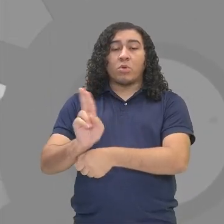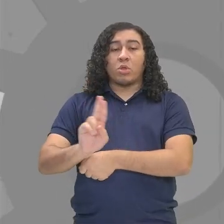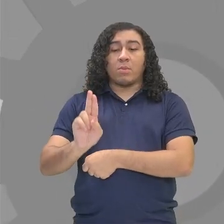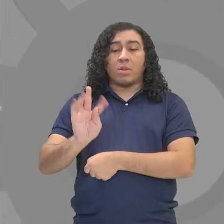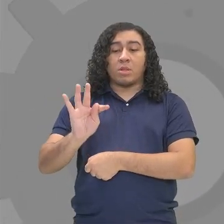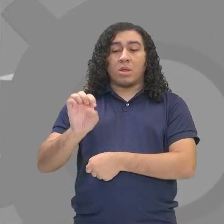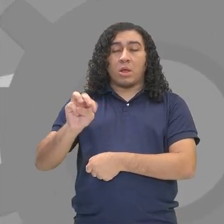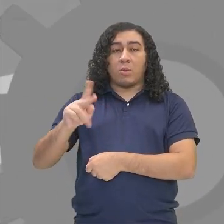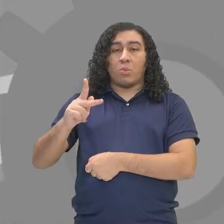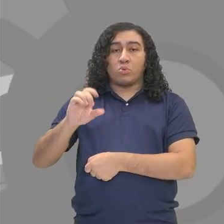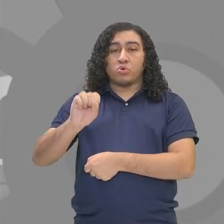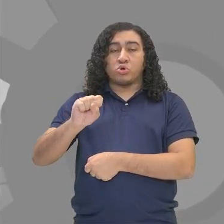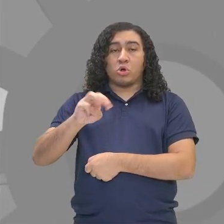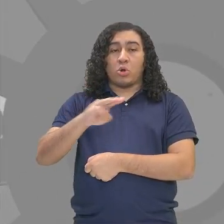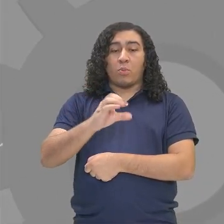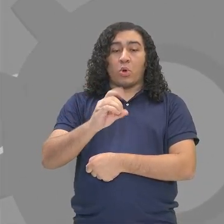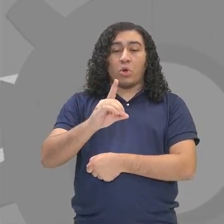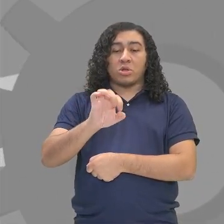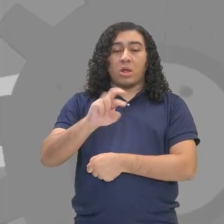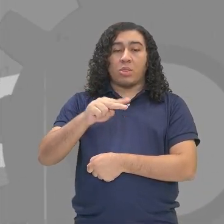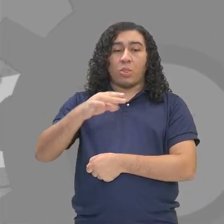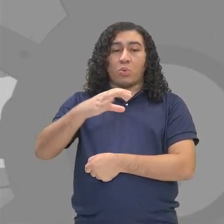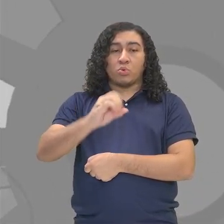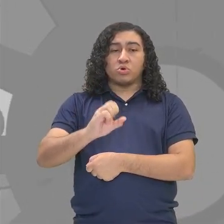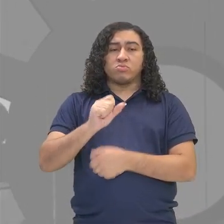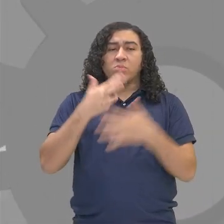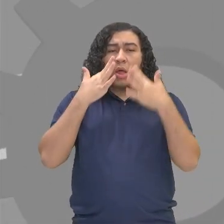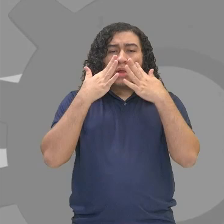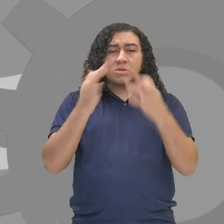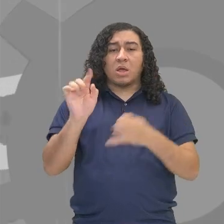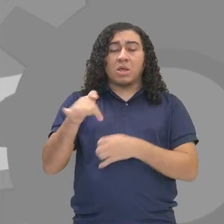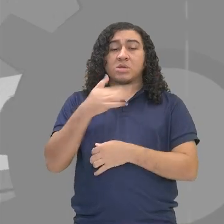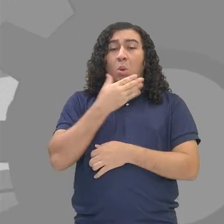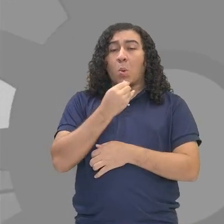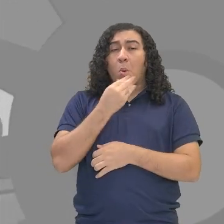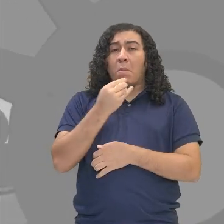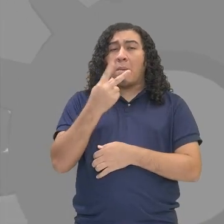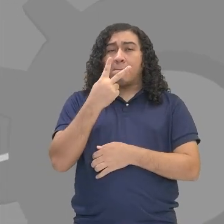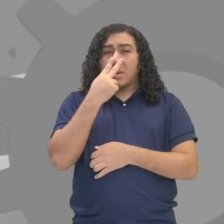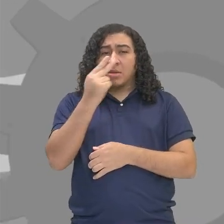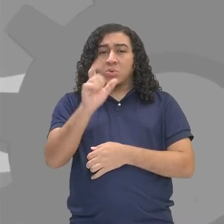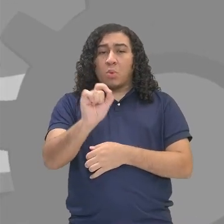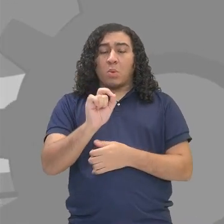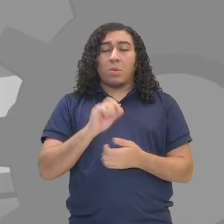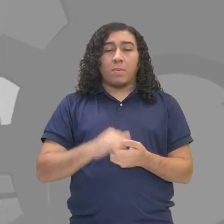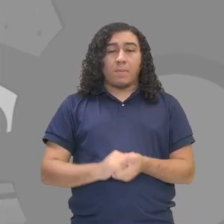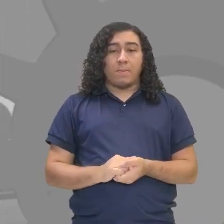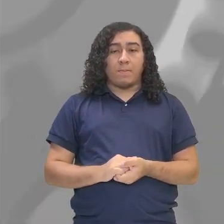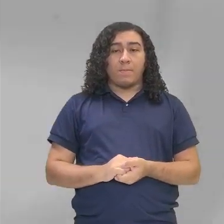Chaplin. Perceba, então, que este homem, este operário, é como se ele entrasse, né, dentro de